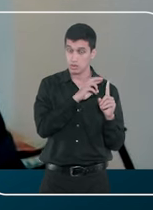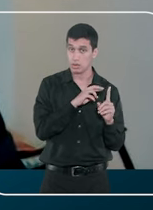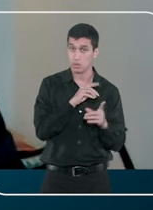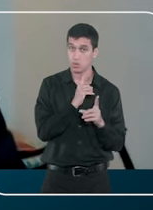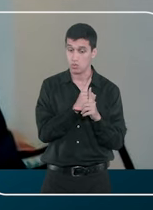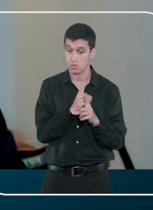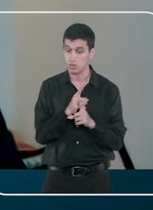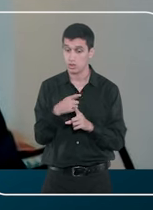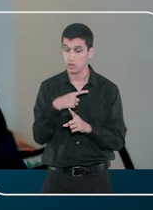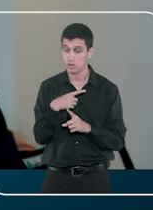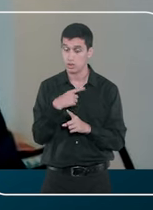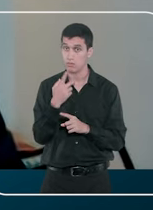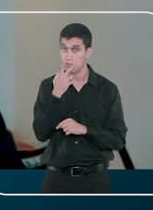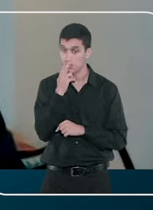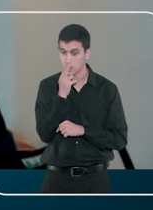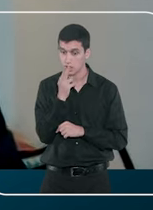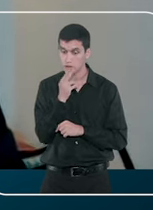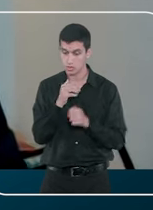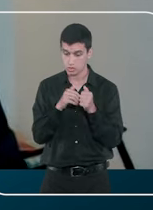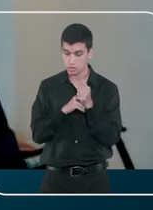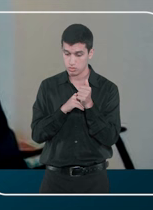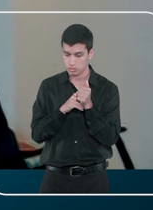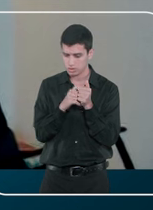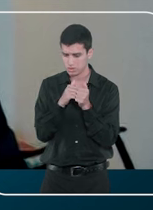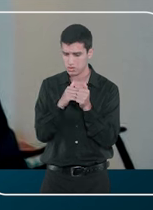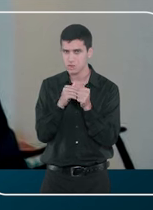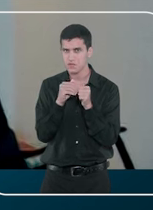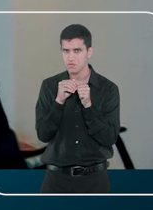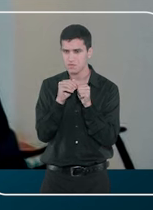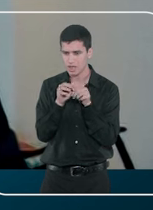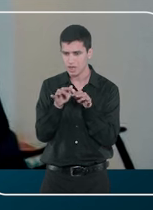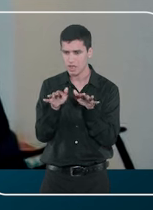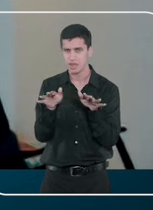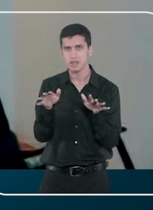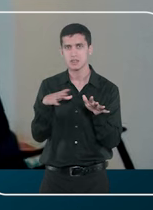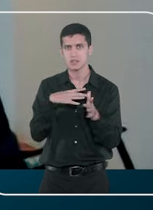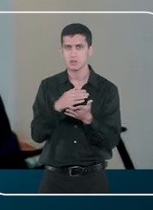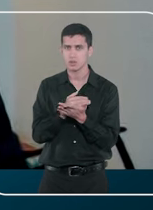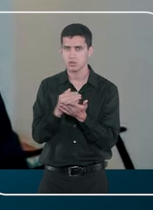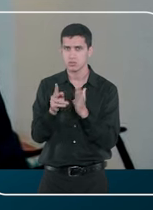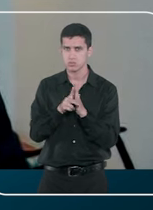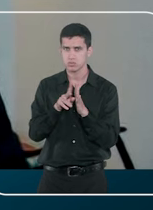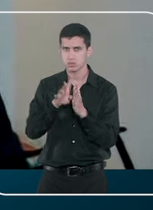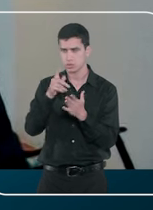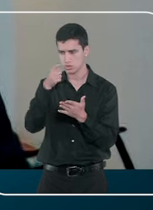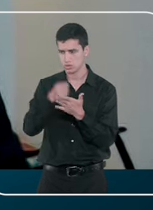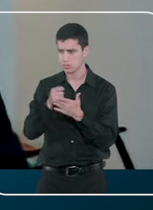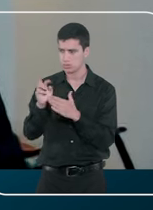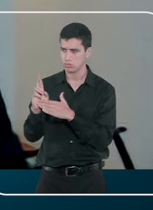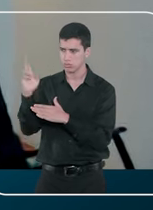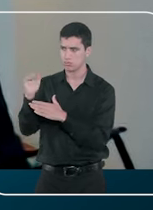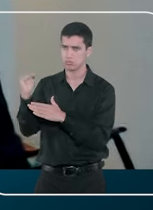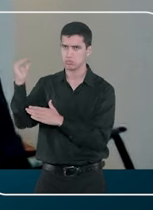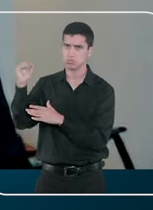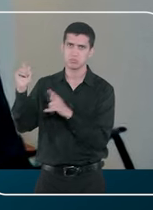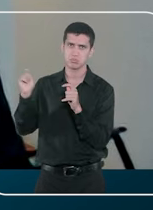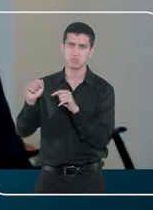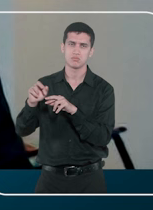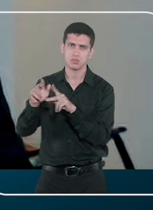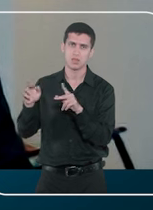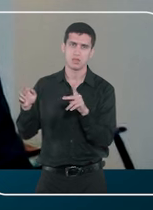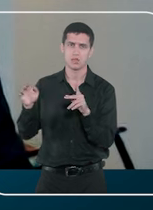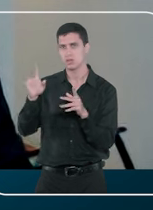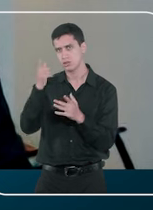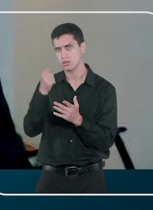uma decretação de sigilo, eu vou chamar assim, qualificada, que deriva de uma decisão da autoridade, isso pode ser derivada de uma